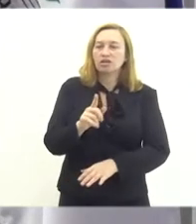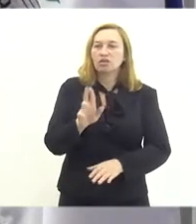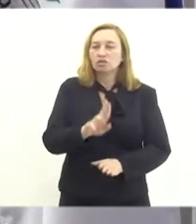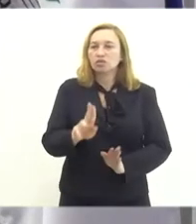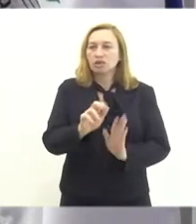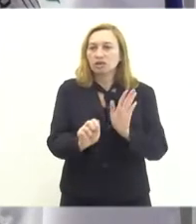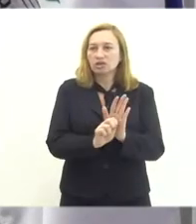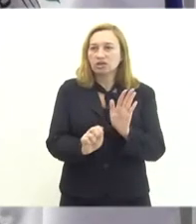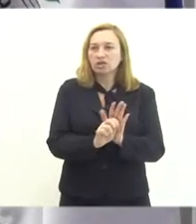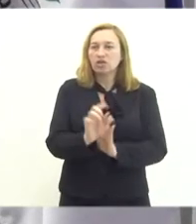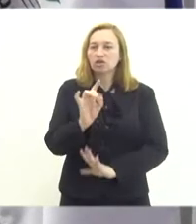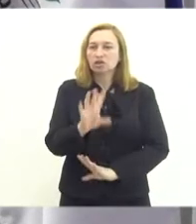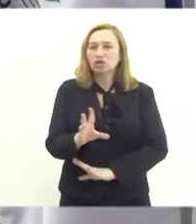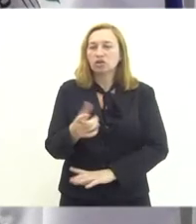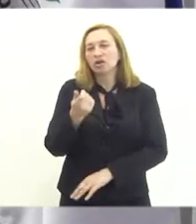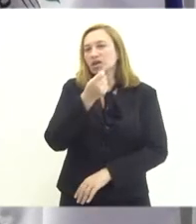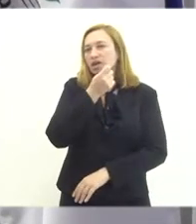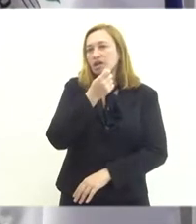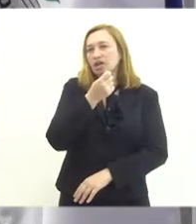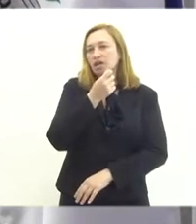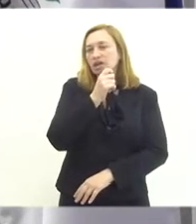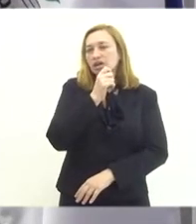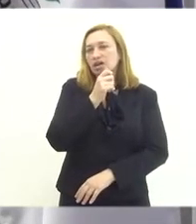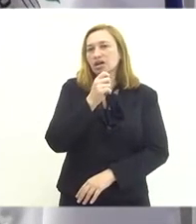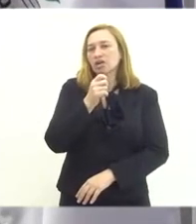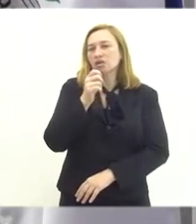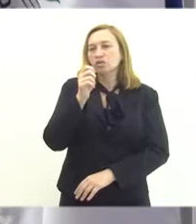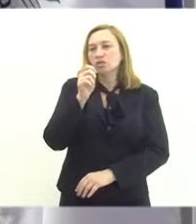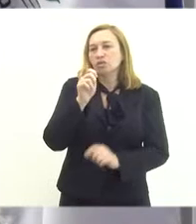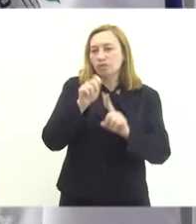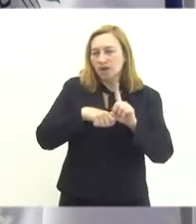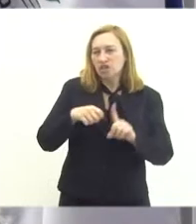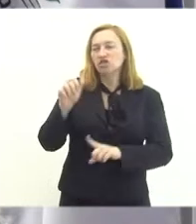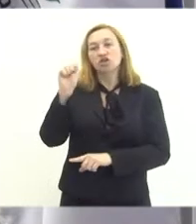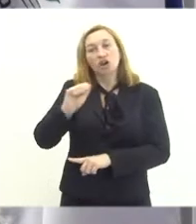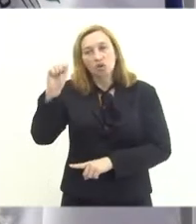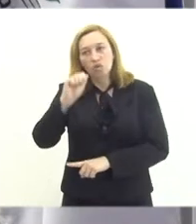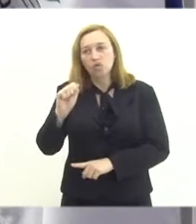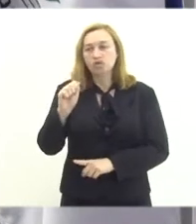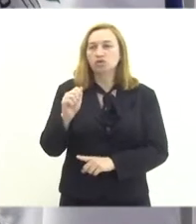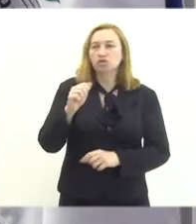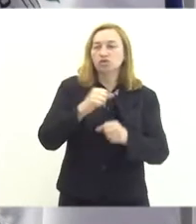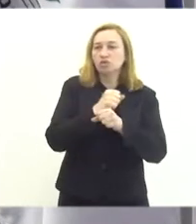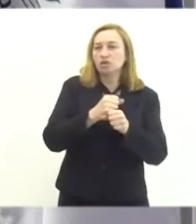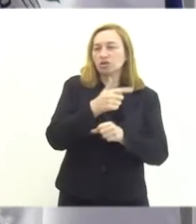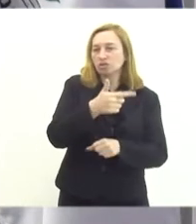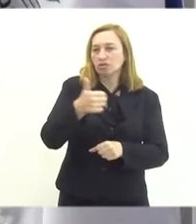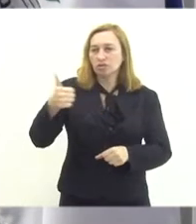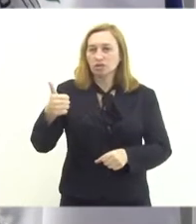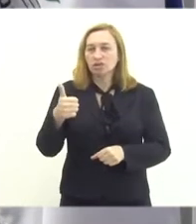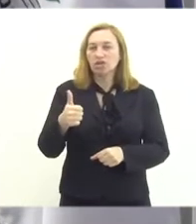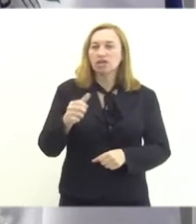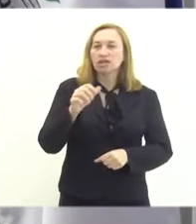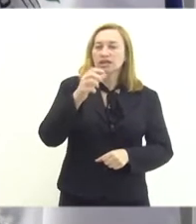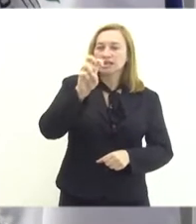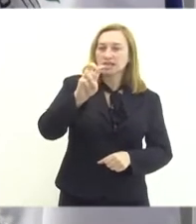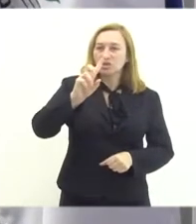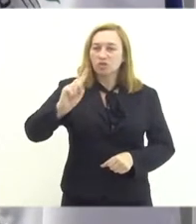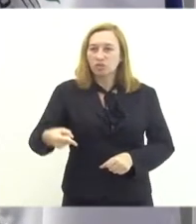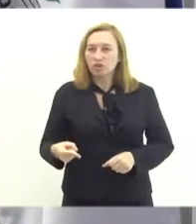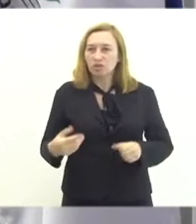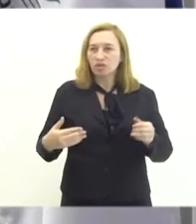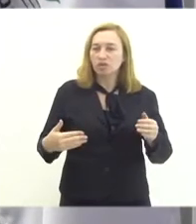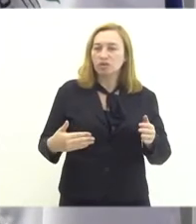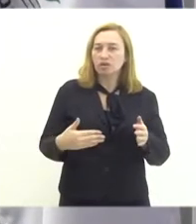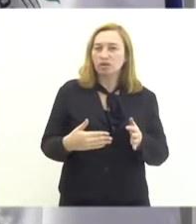somente em agosto do ano de 2021 das 5.811 pessoas em situação de